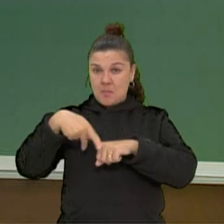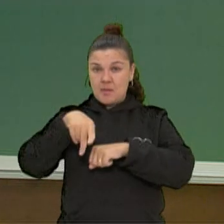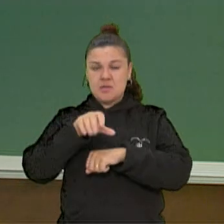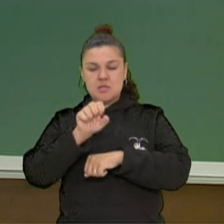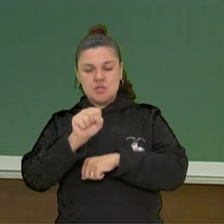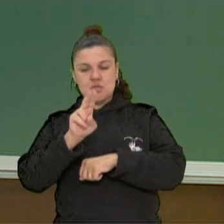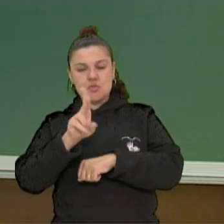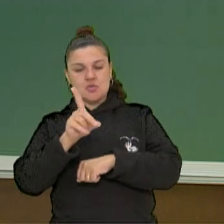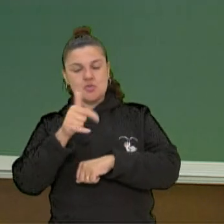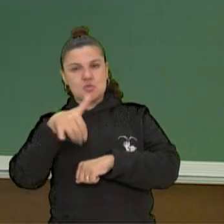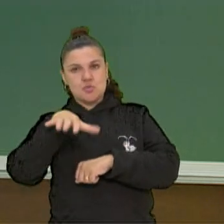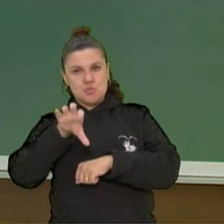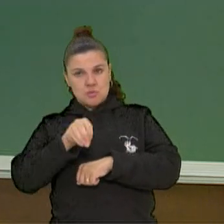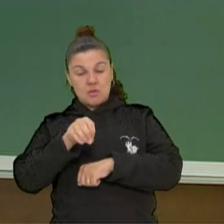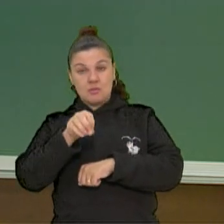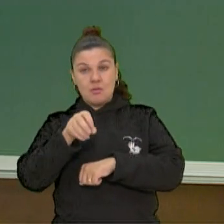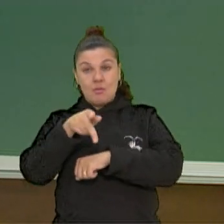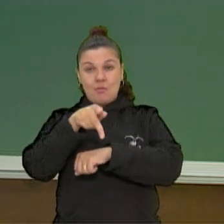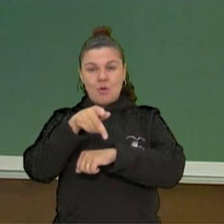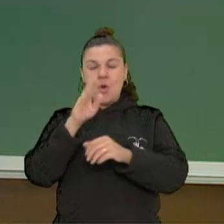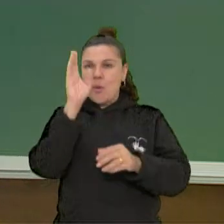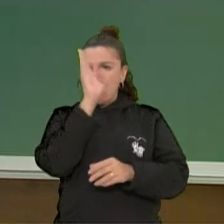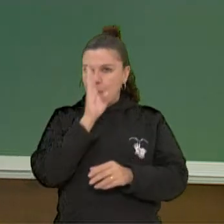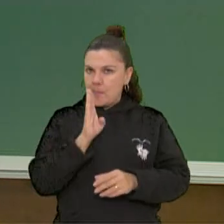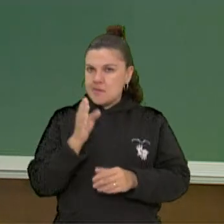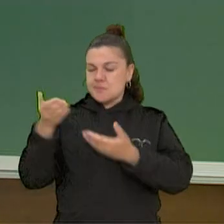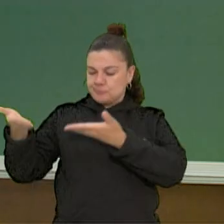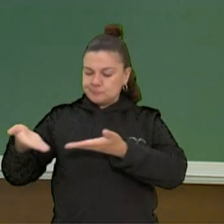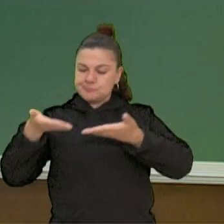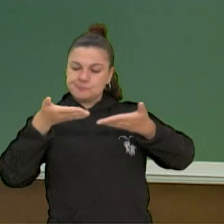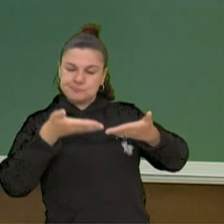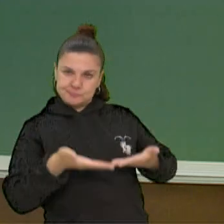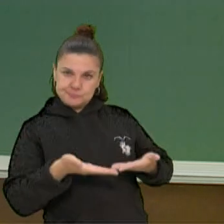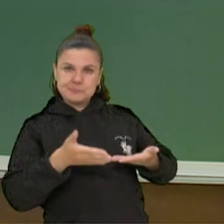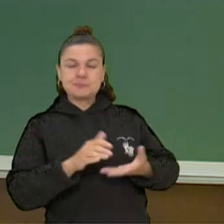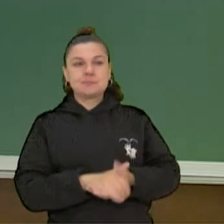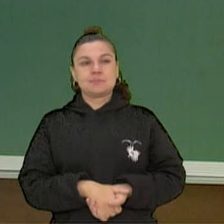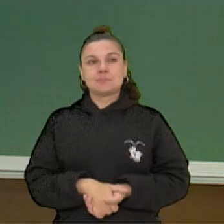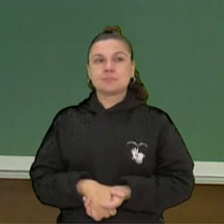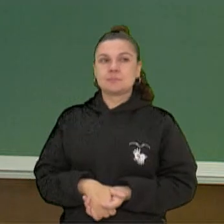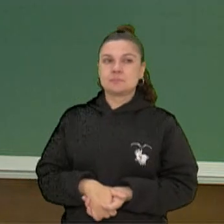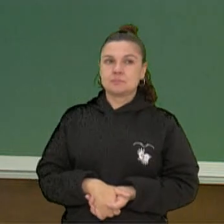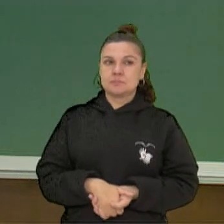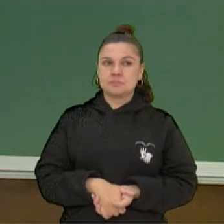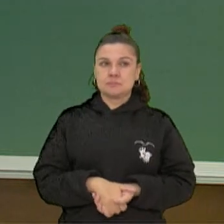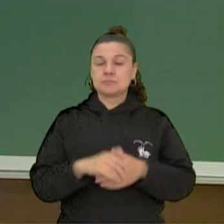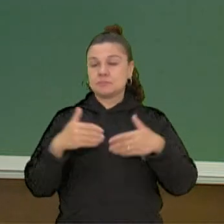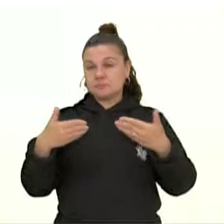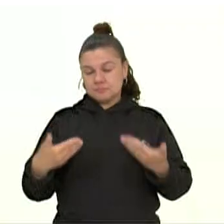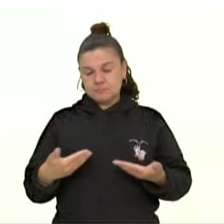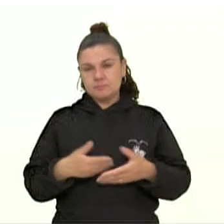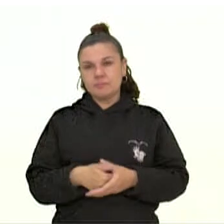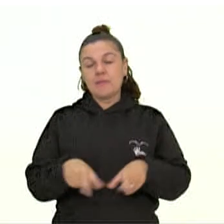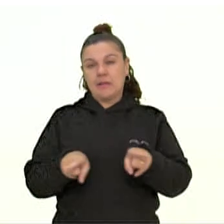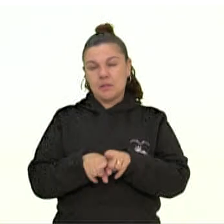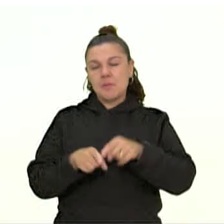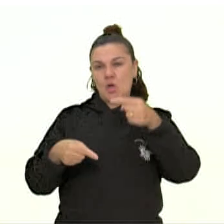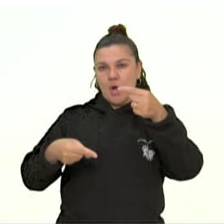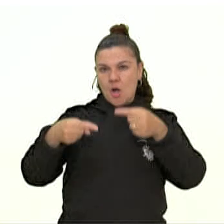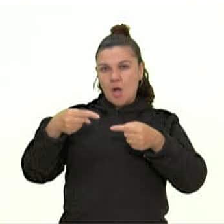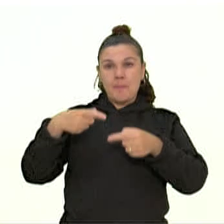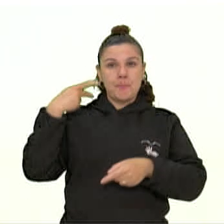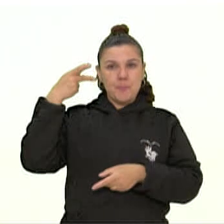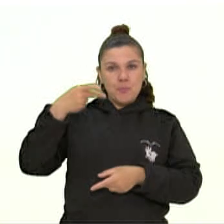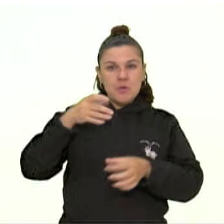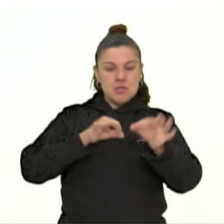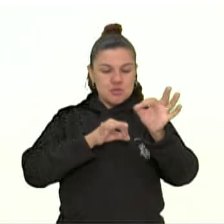entrar em comunicação. Então o Brasil recebe bem esses imigrantes, né? E a nossa política de imigração, repito,